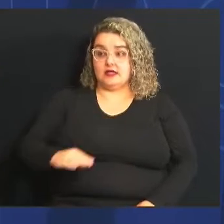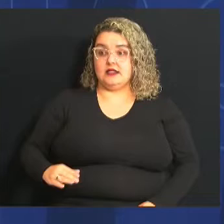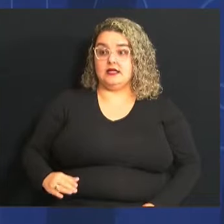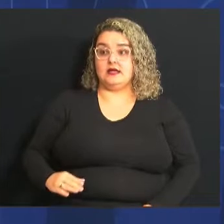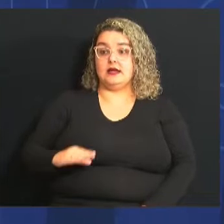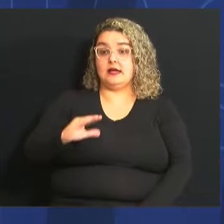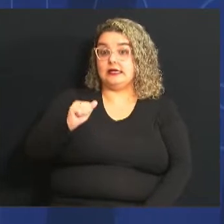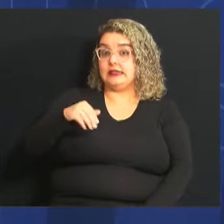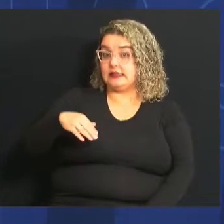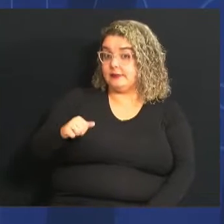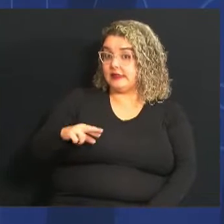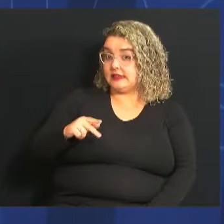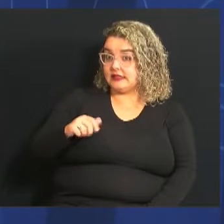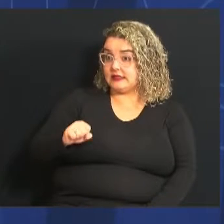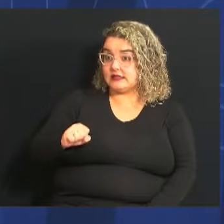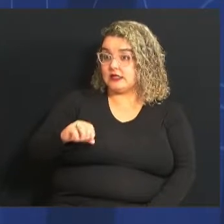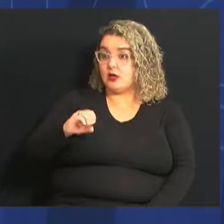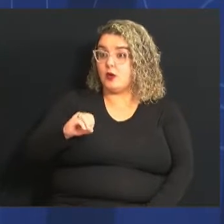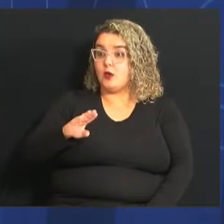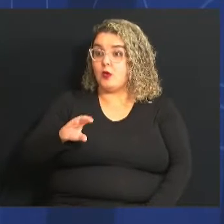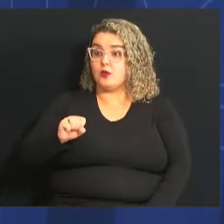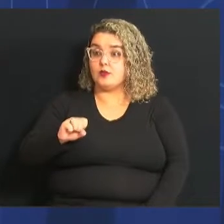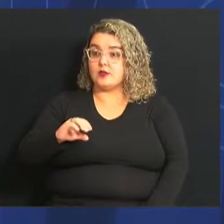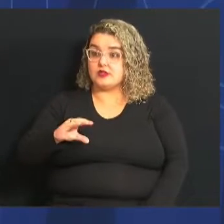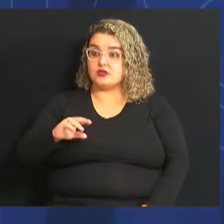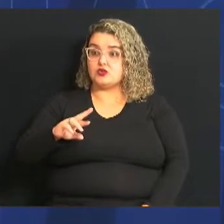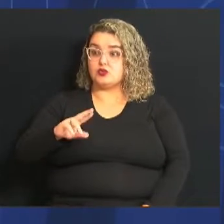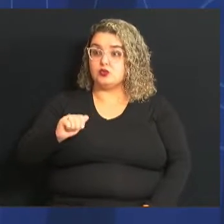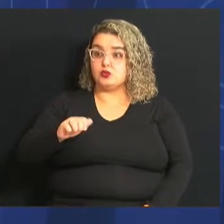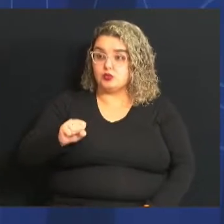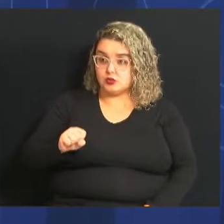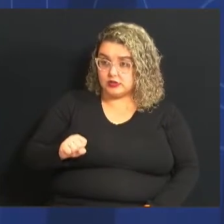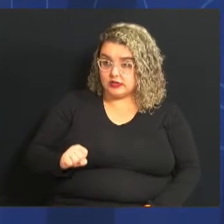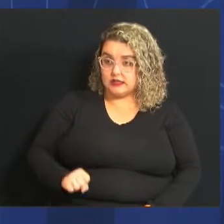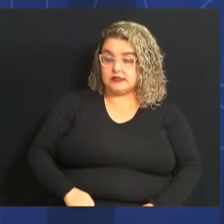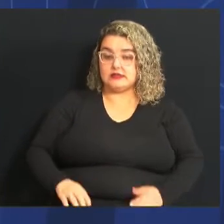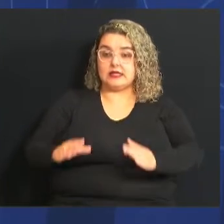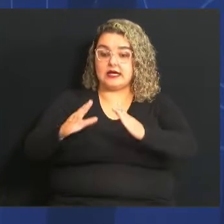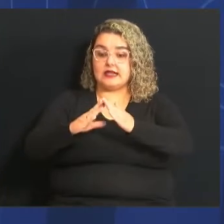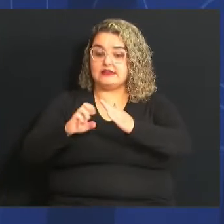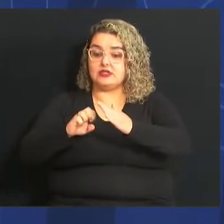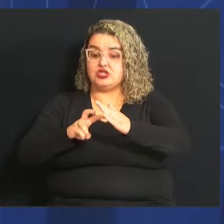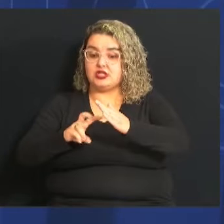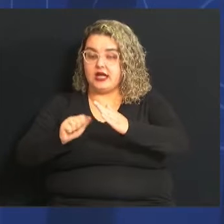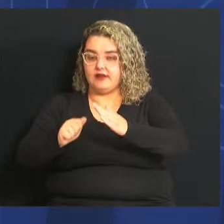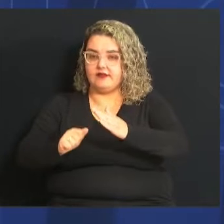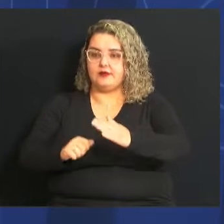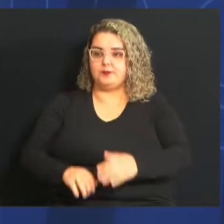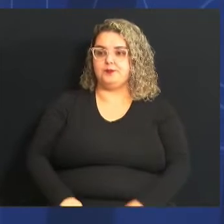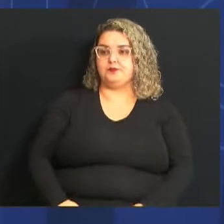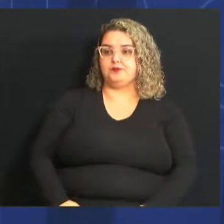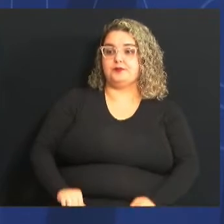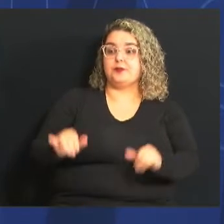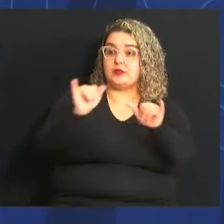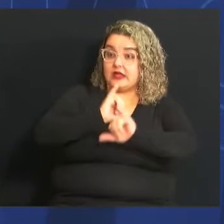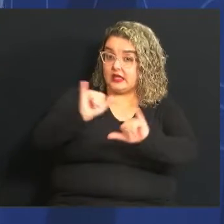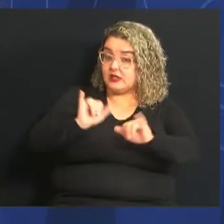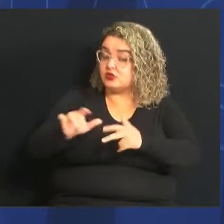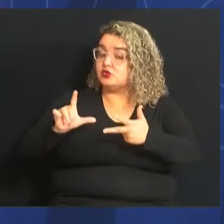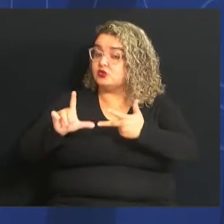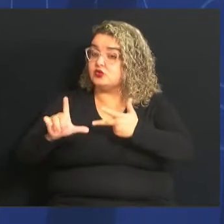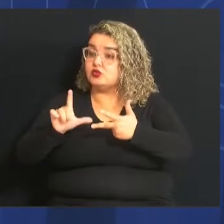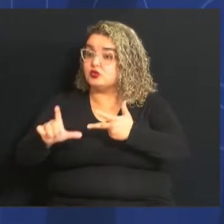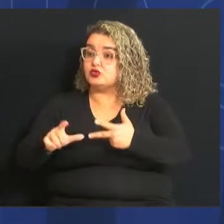Obscuras com a Ana Angélica Costa, da Casa de Eva. Bom, hora das notícias do Legislativo.